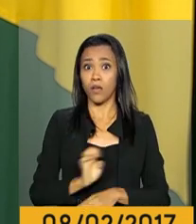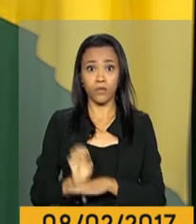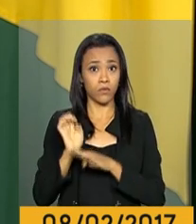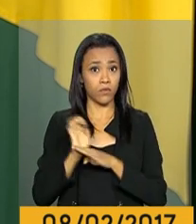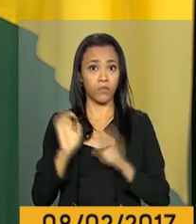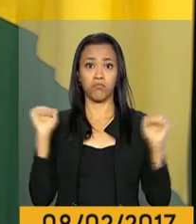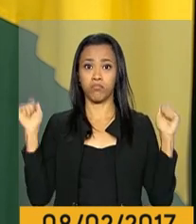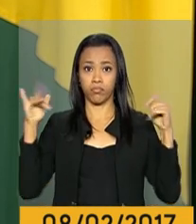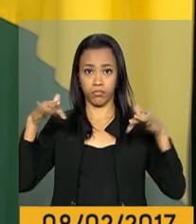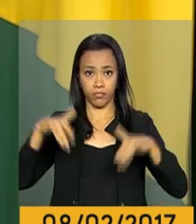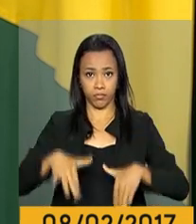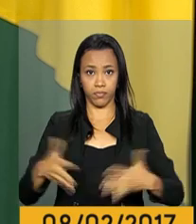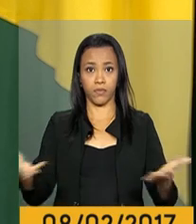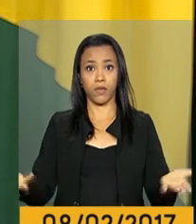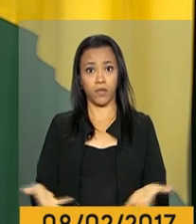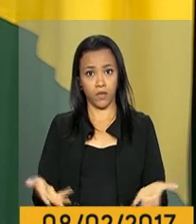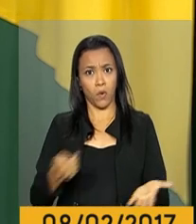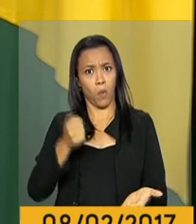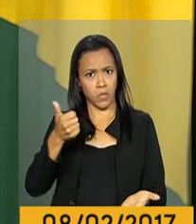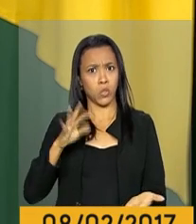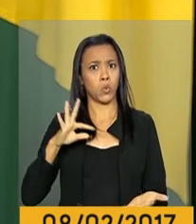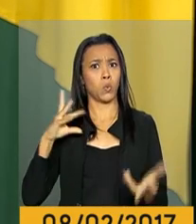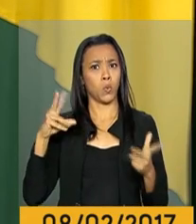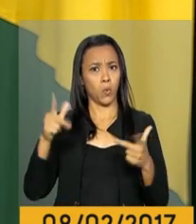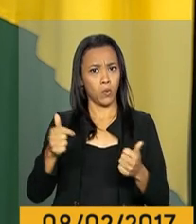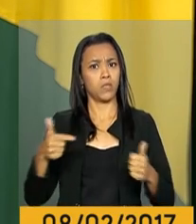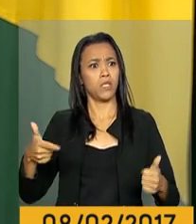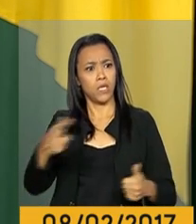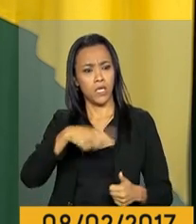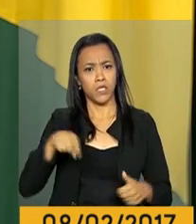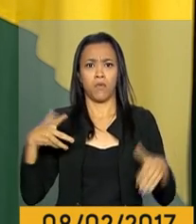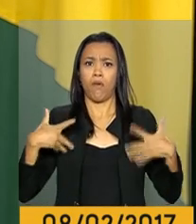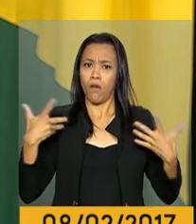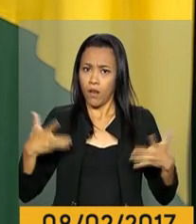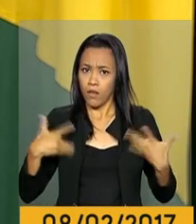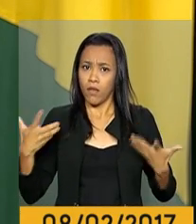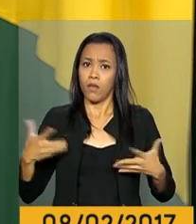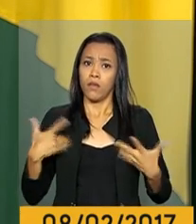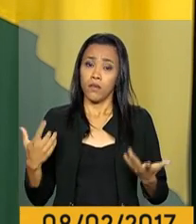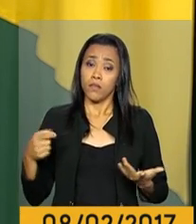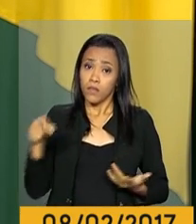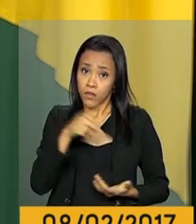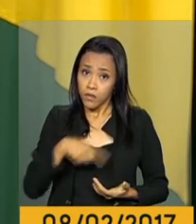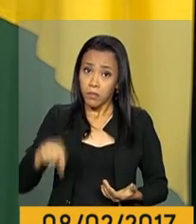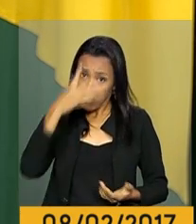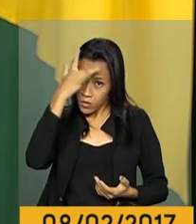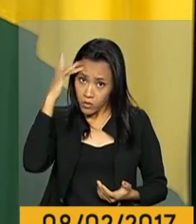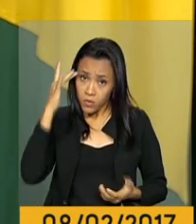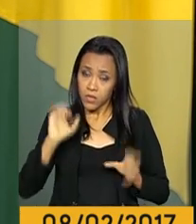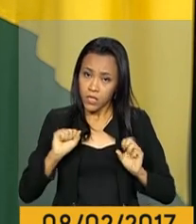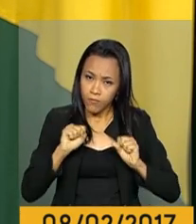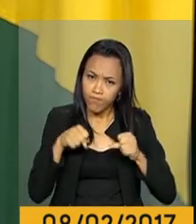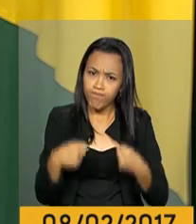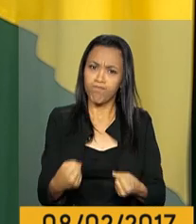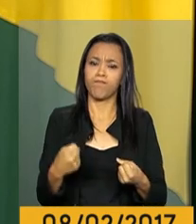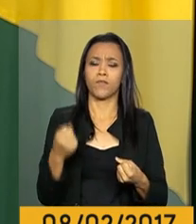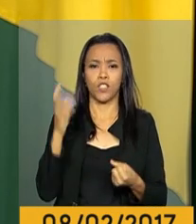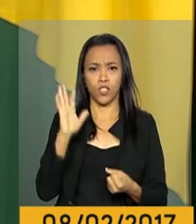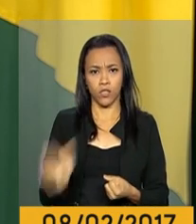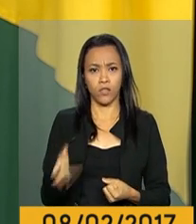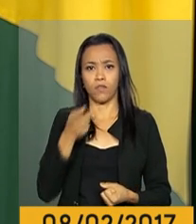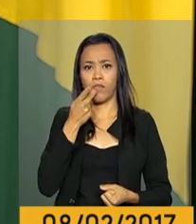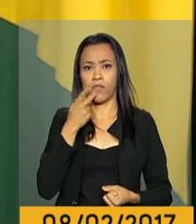brasileiros e com um entusiasmo extraordinário São pessoas que se dedicam como aqui foi